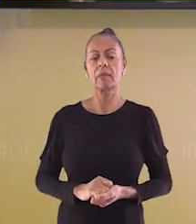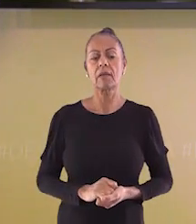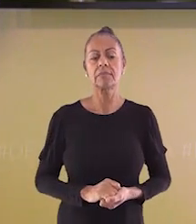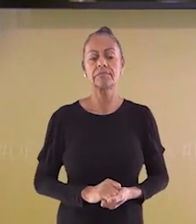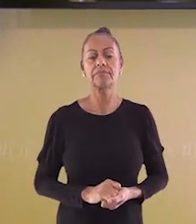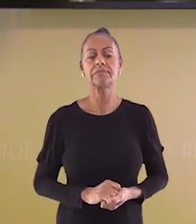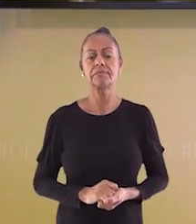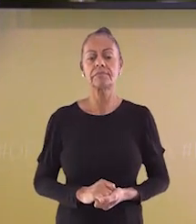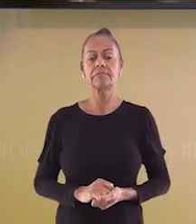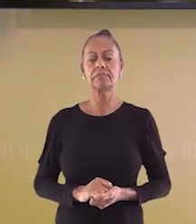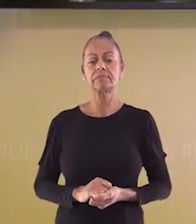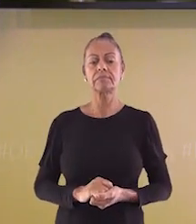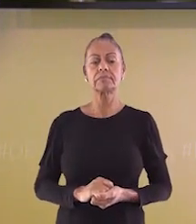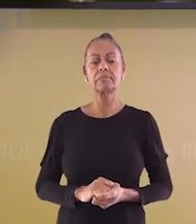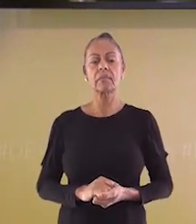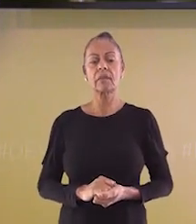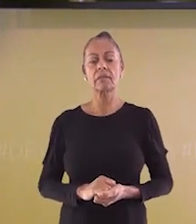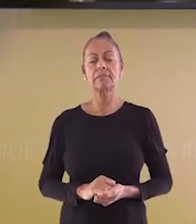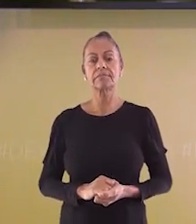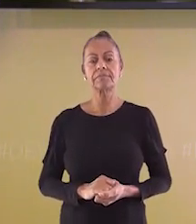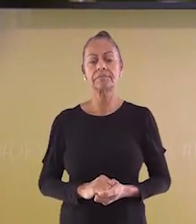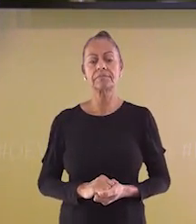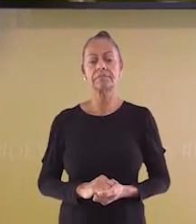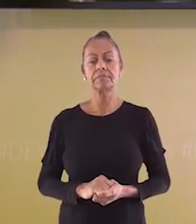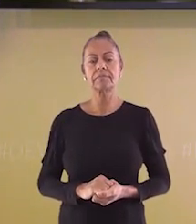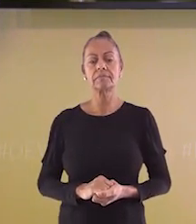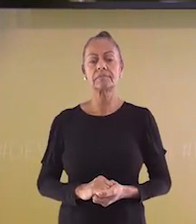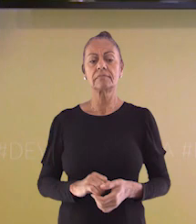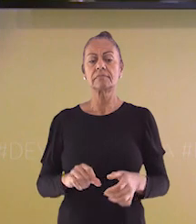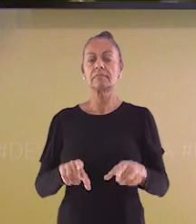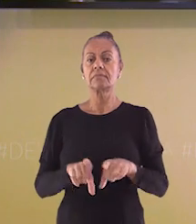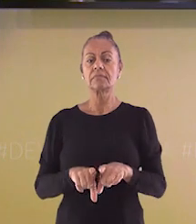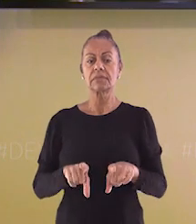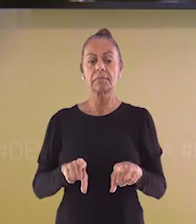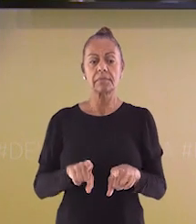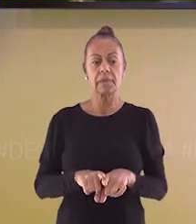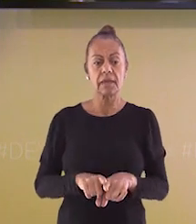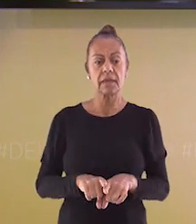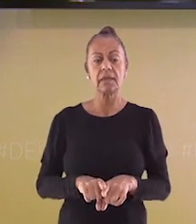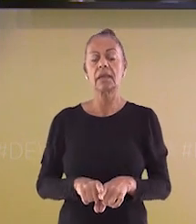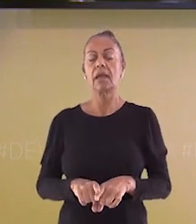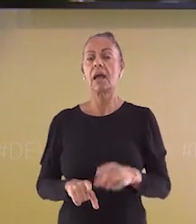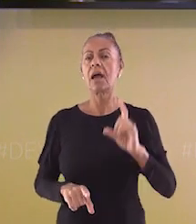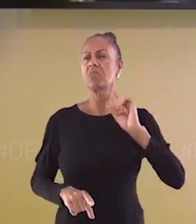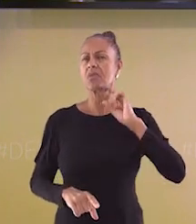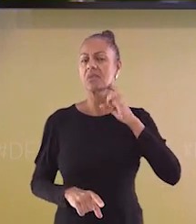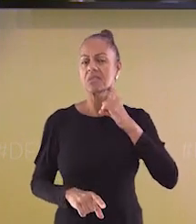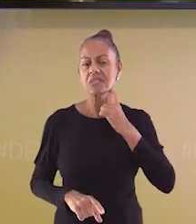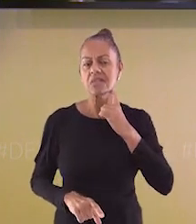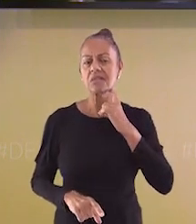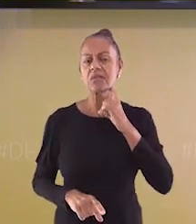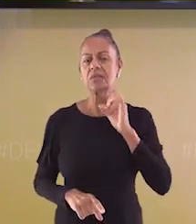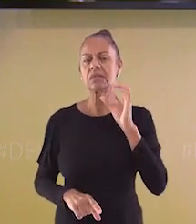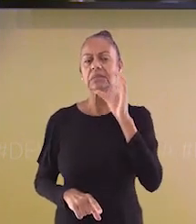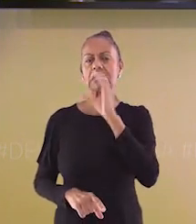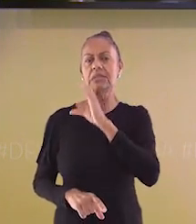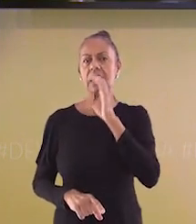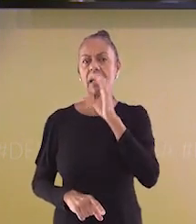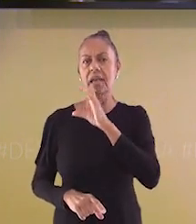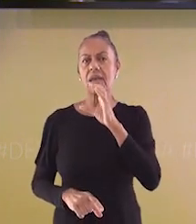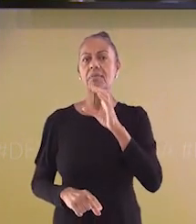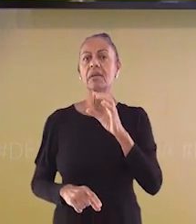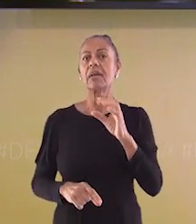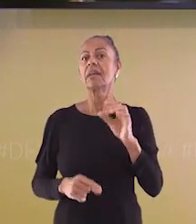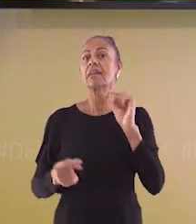Não tem jeito. E a única solução que a gente tem é essa aqui, mais do que correta. Já no caso da poluição química e térmica, aí a gente está falando